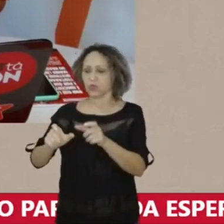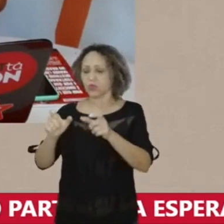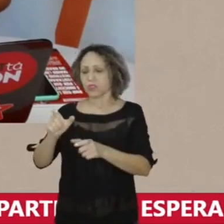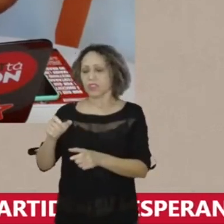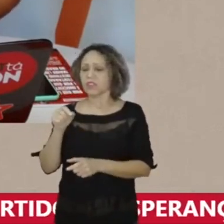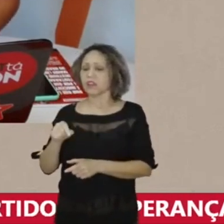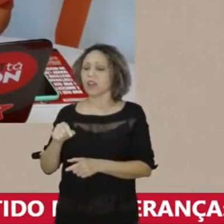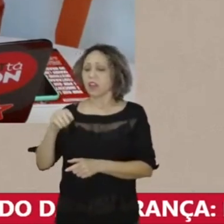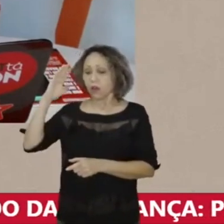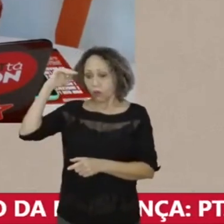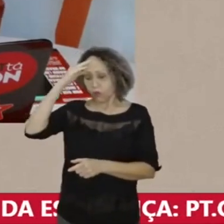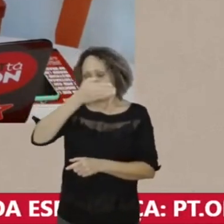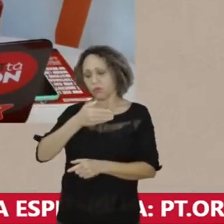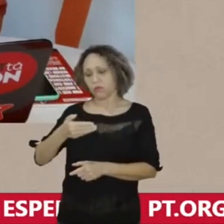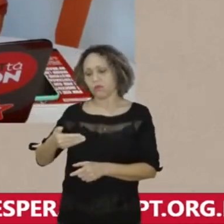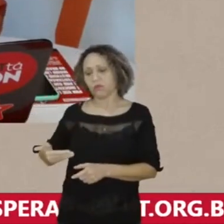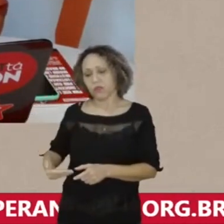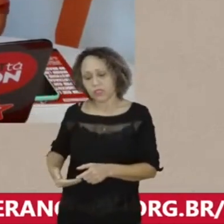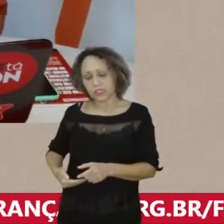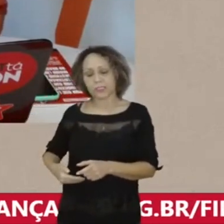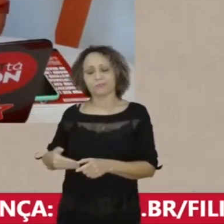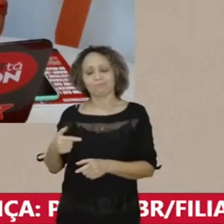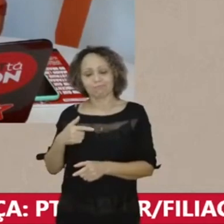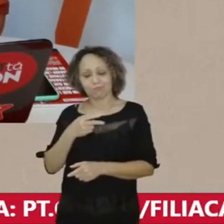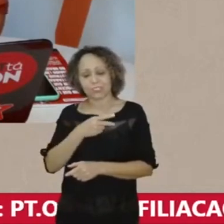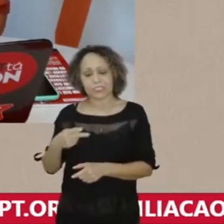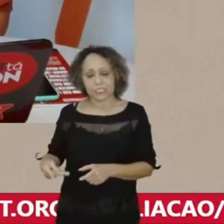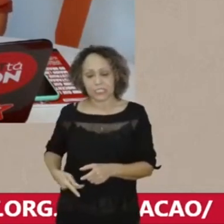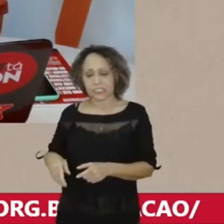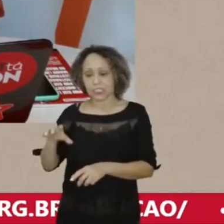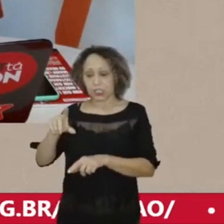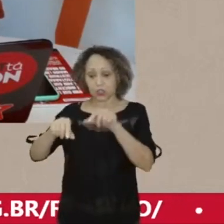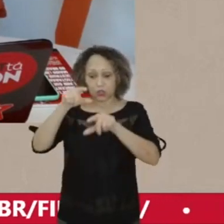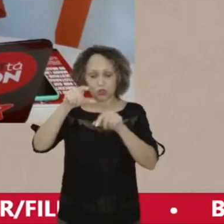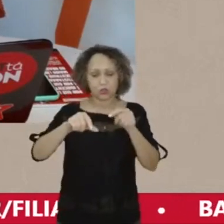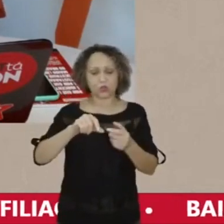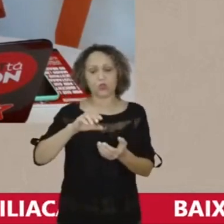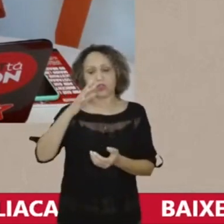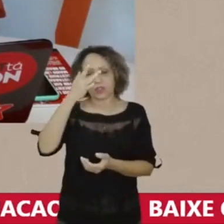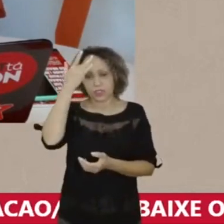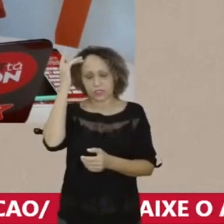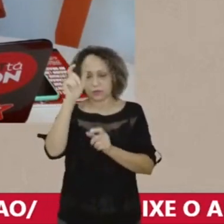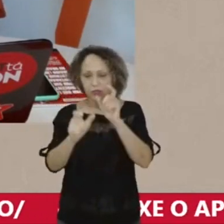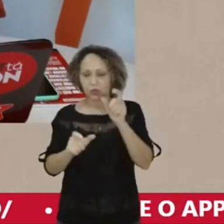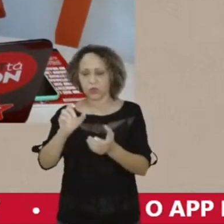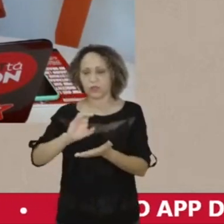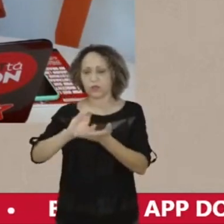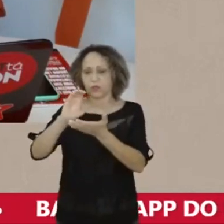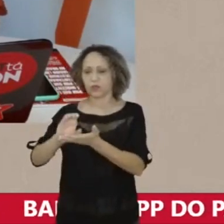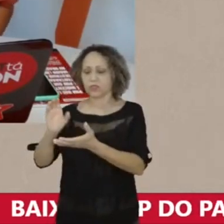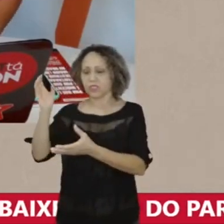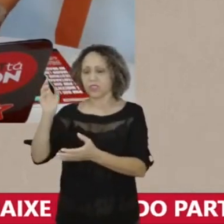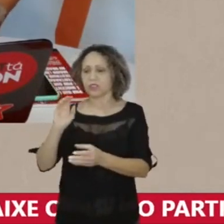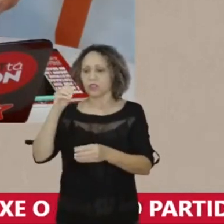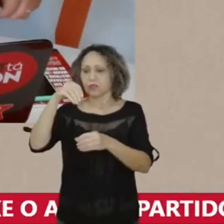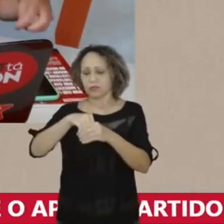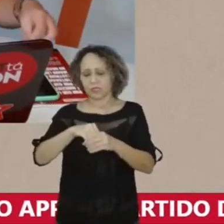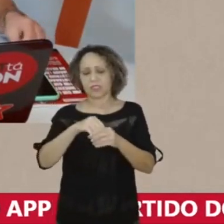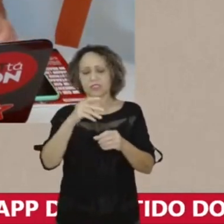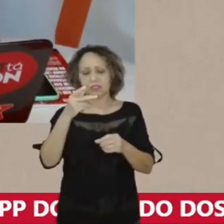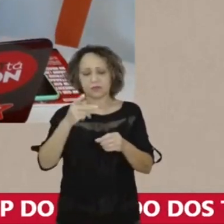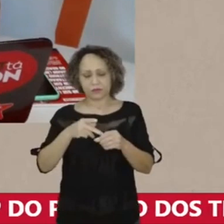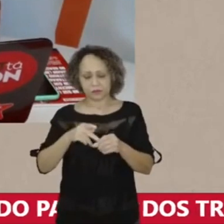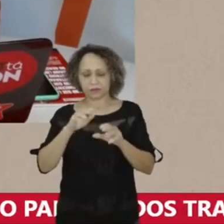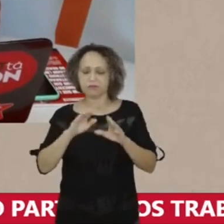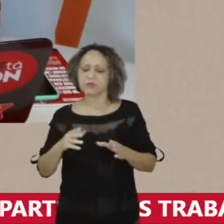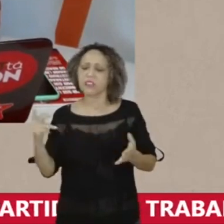há como ele se distanciar deste problema. Na verdade, o que aconteceu foi uma aposta, né, num programa